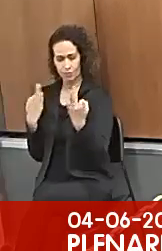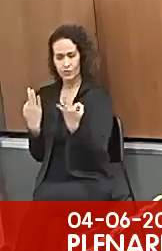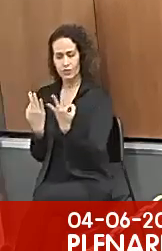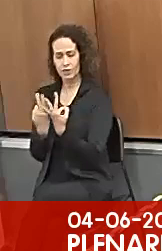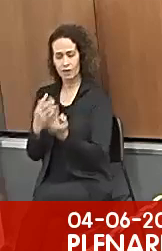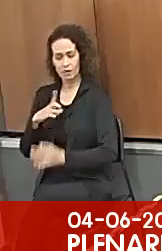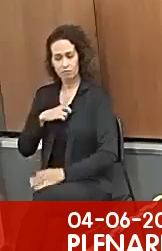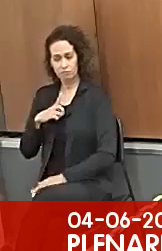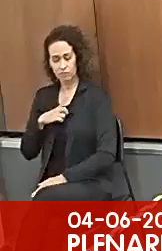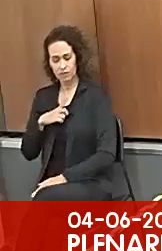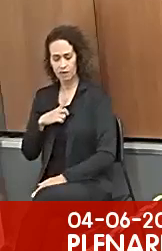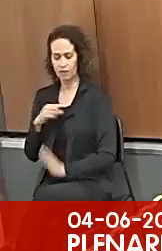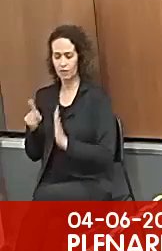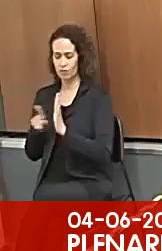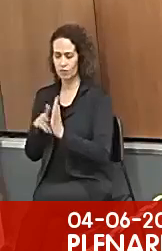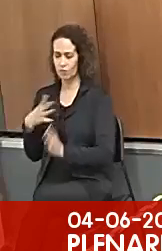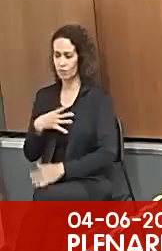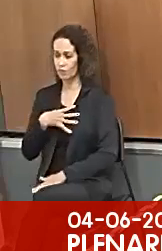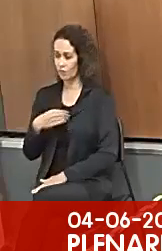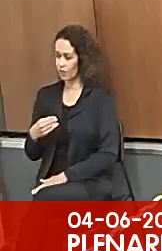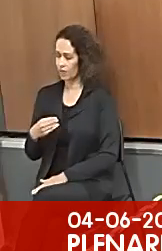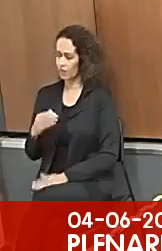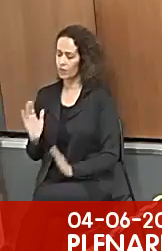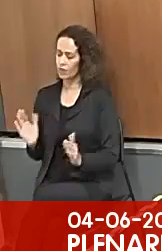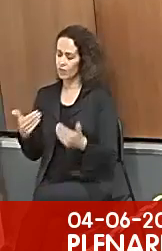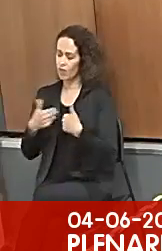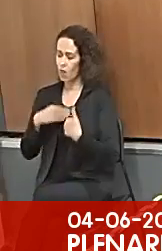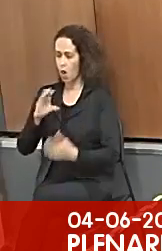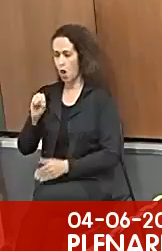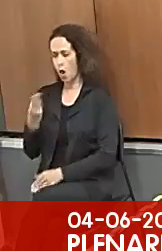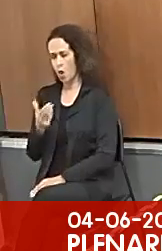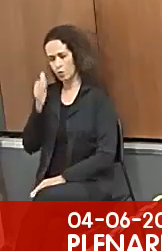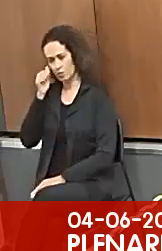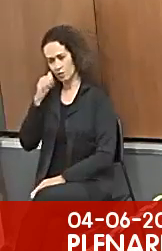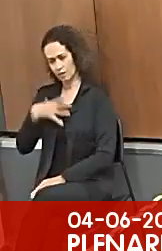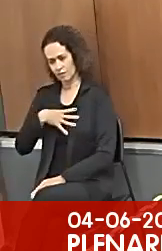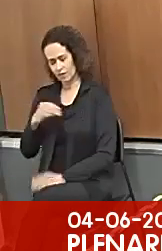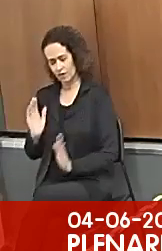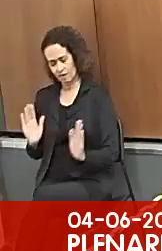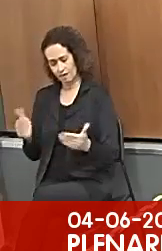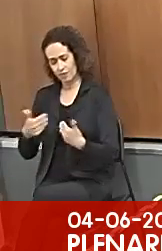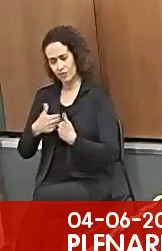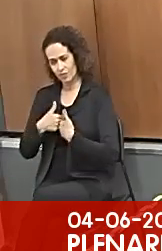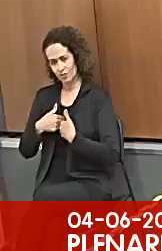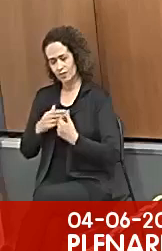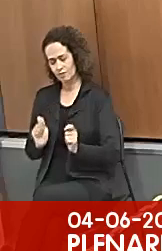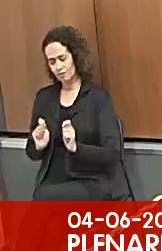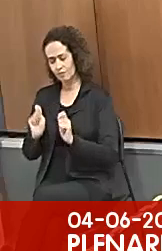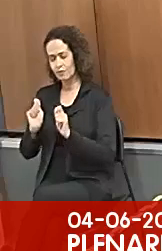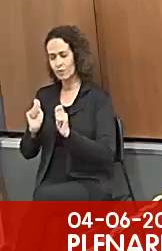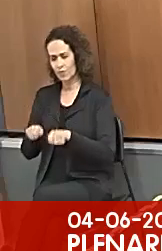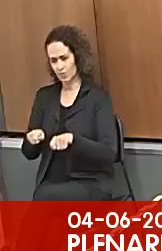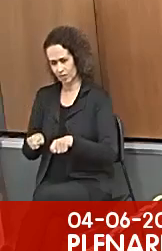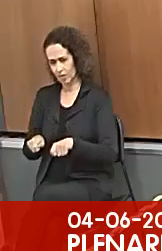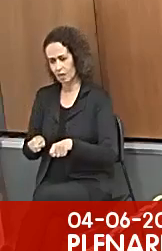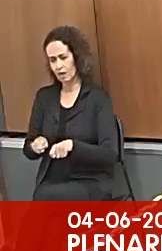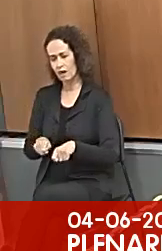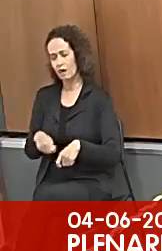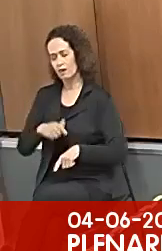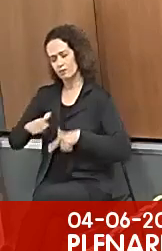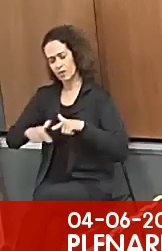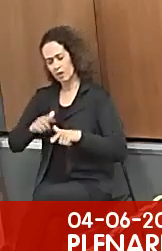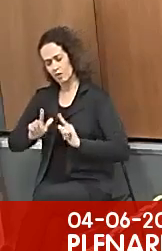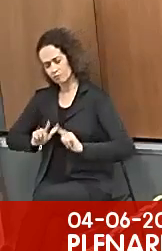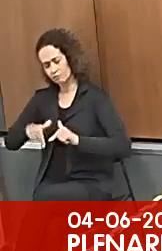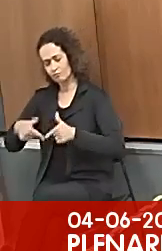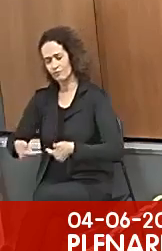ter o filho, né, aí autista ou a filha autista e poder lidar com isso com amor. Nós